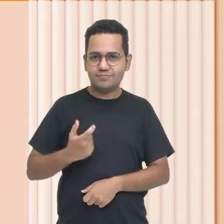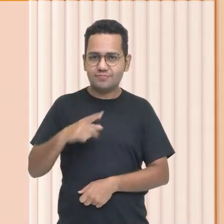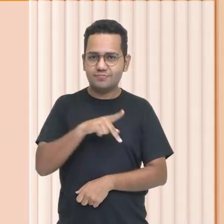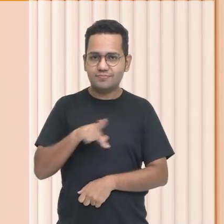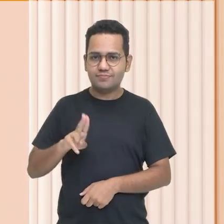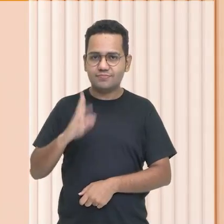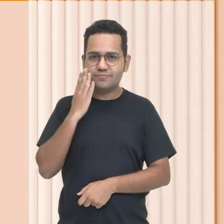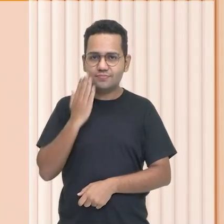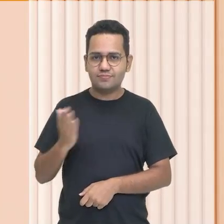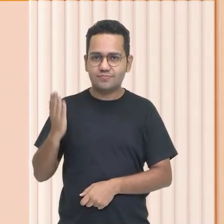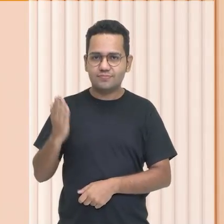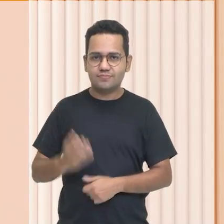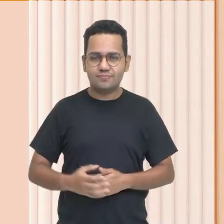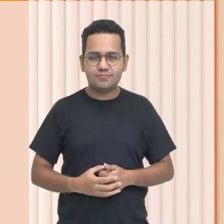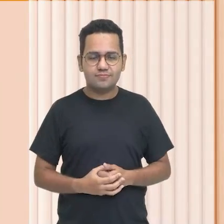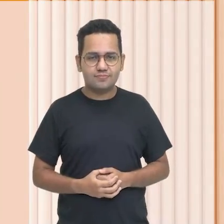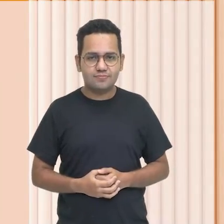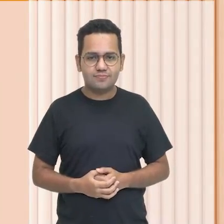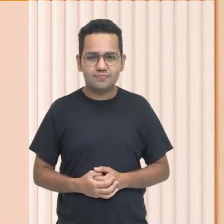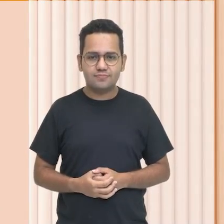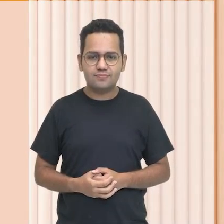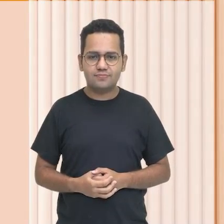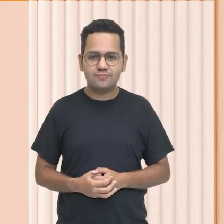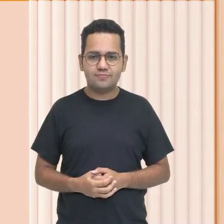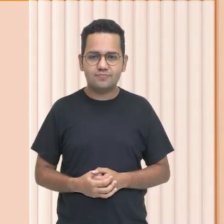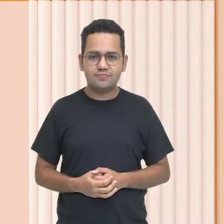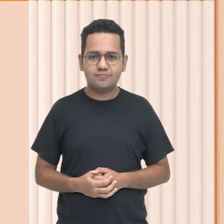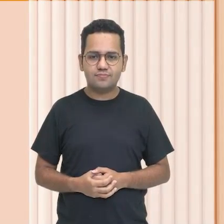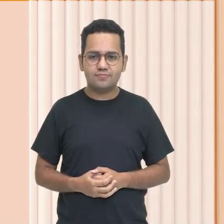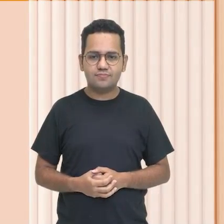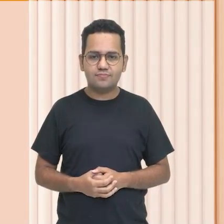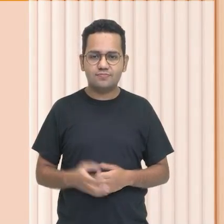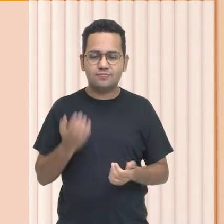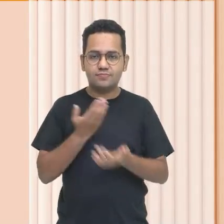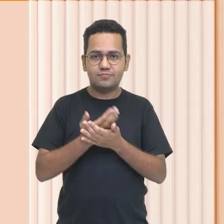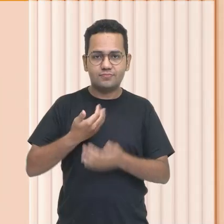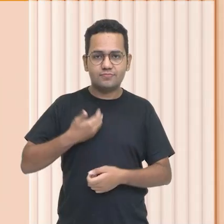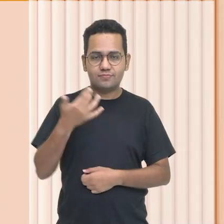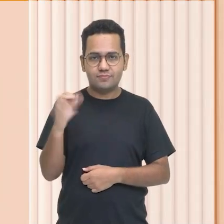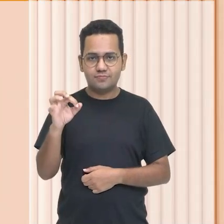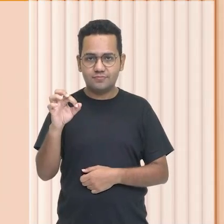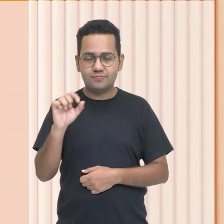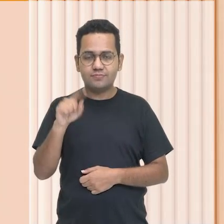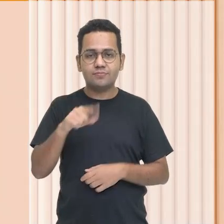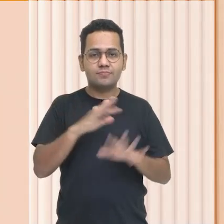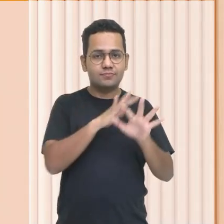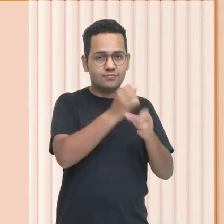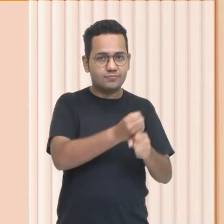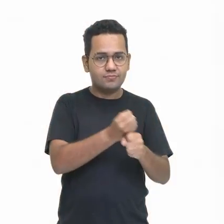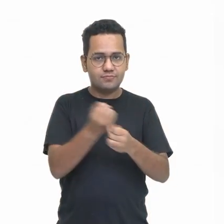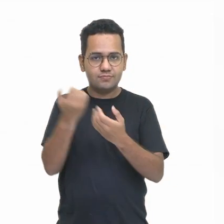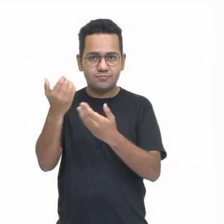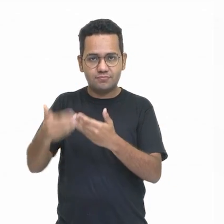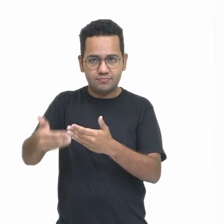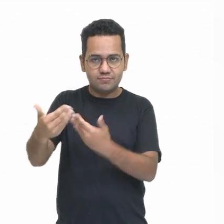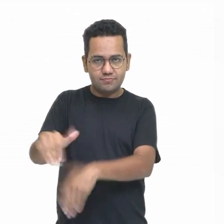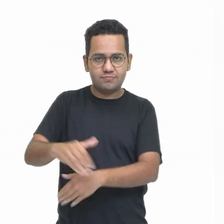professor Josino Malagueta e hoje nós vamos para a nossa aula de número 10, que é a aula de revisão e